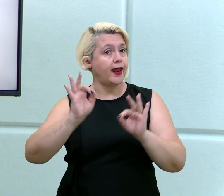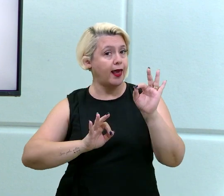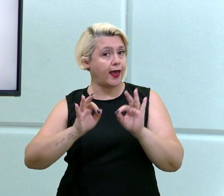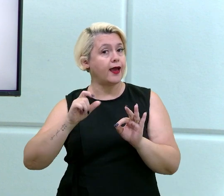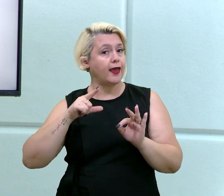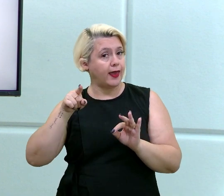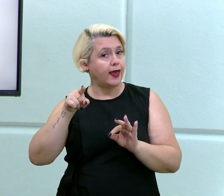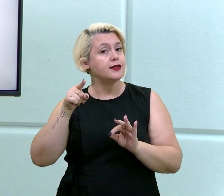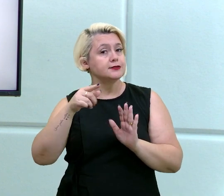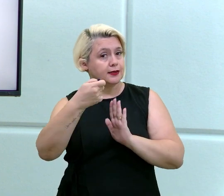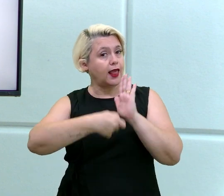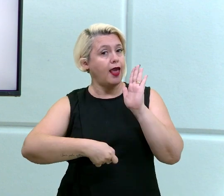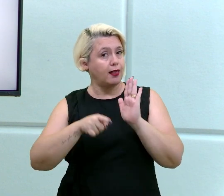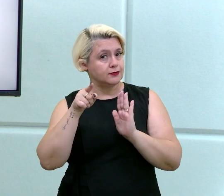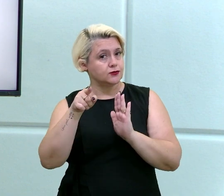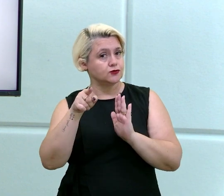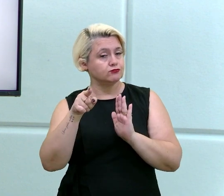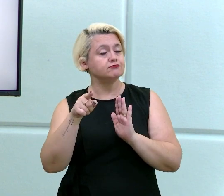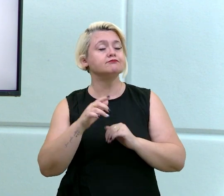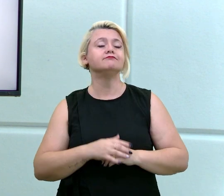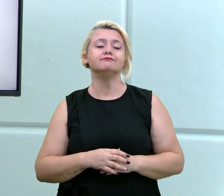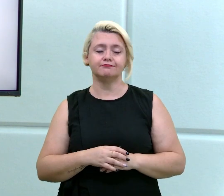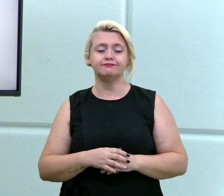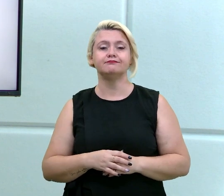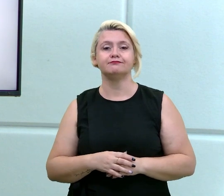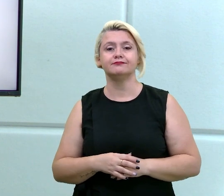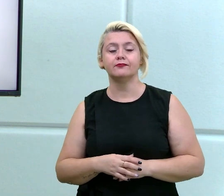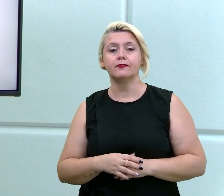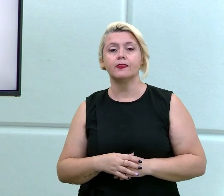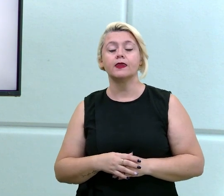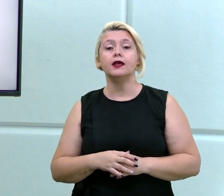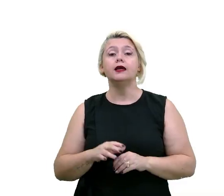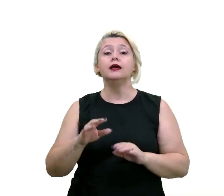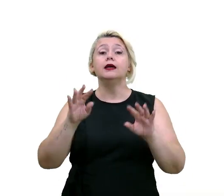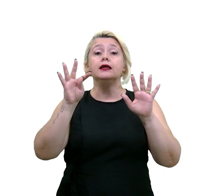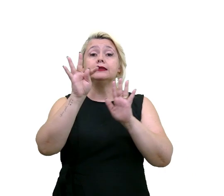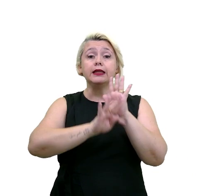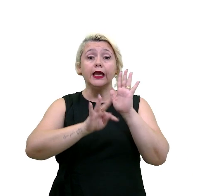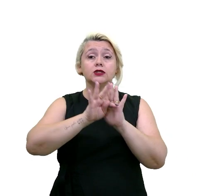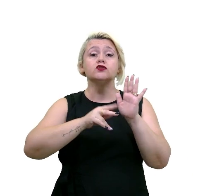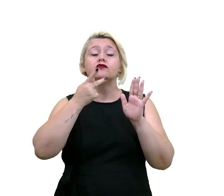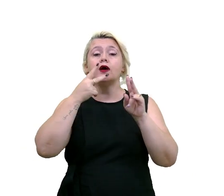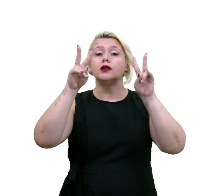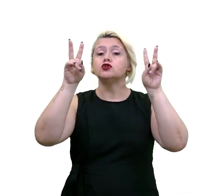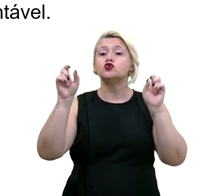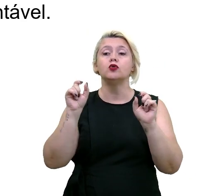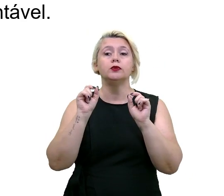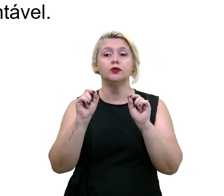essa linha, tá bom? Para esse eixo temático. Os textos ainda falam...